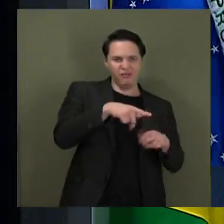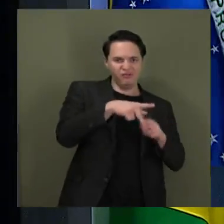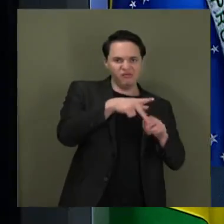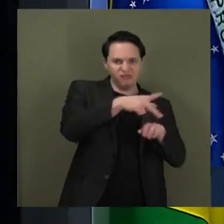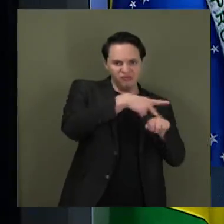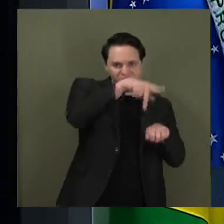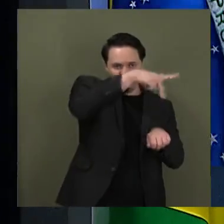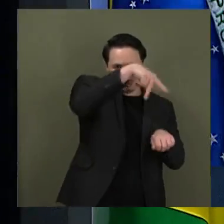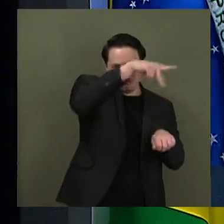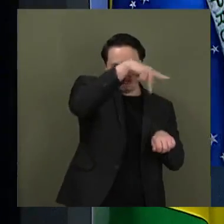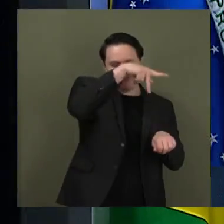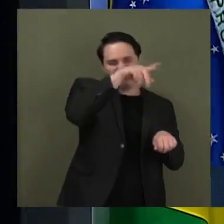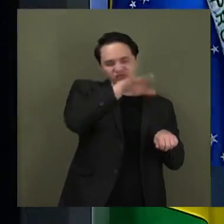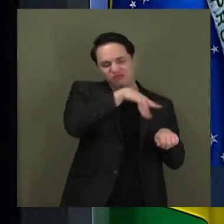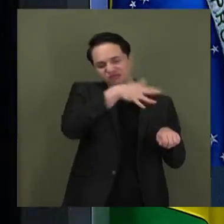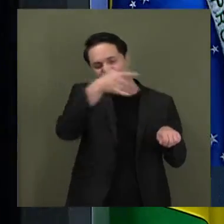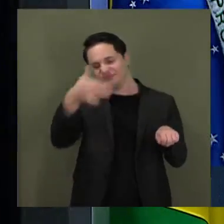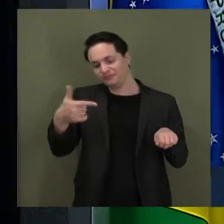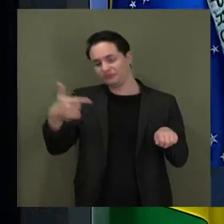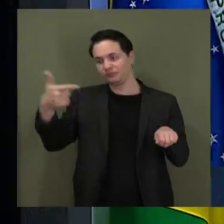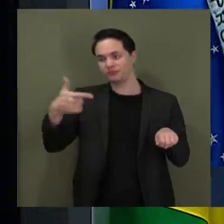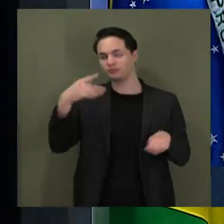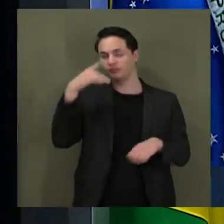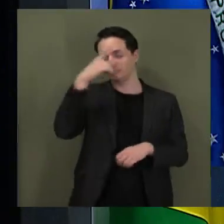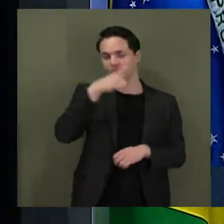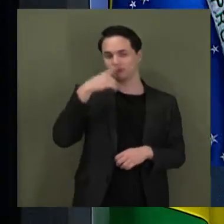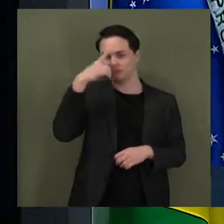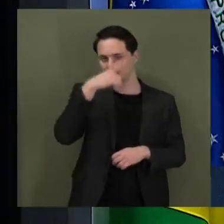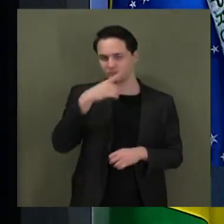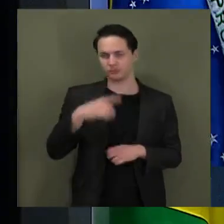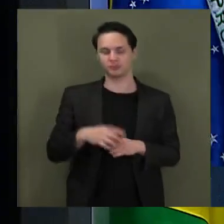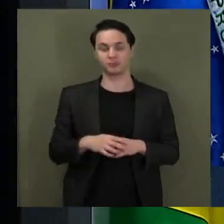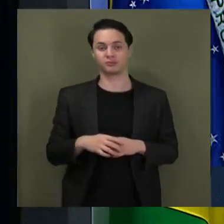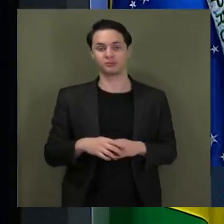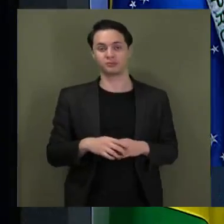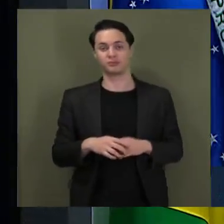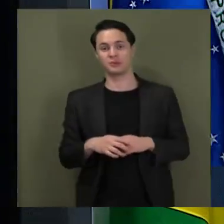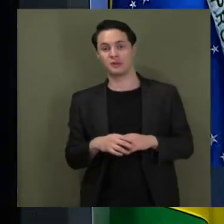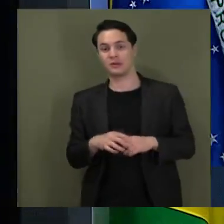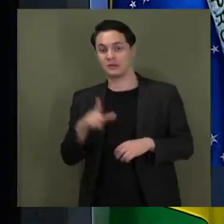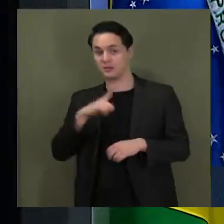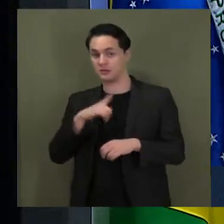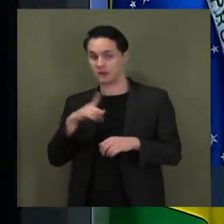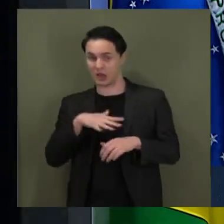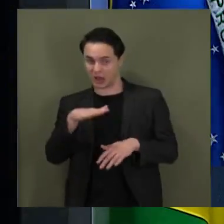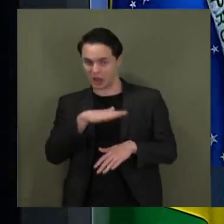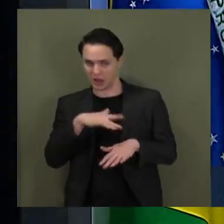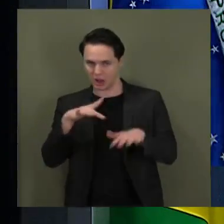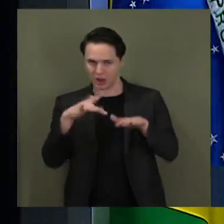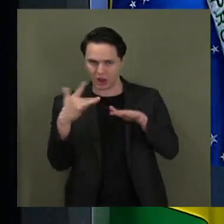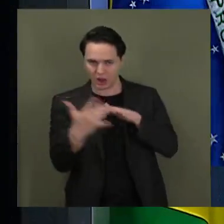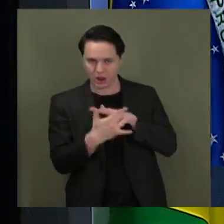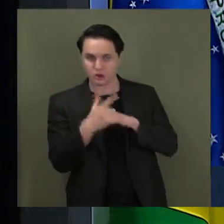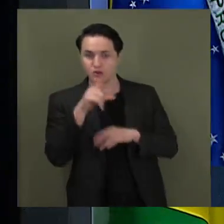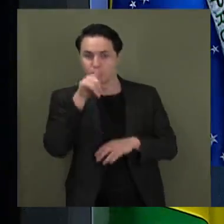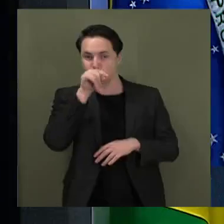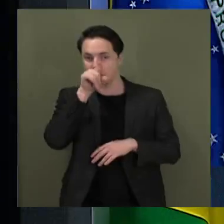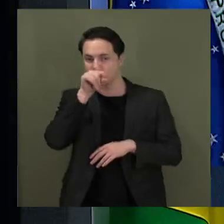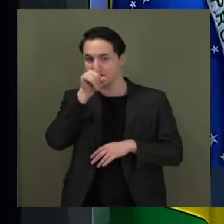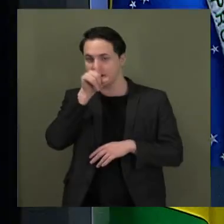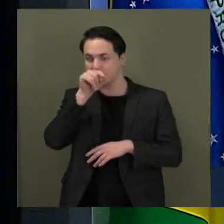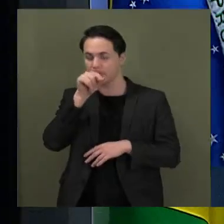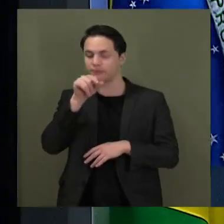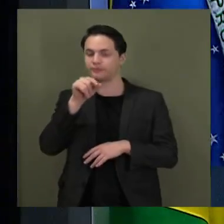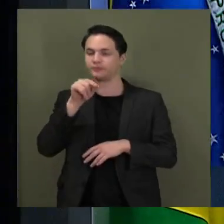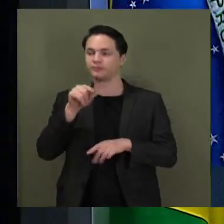e a revelação dos arquivos do Twitter, desse submundo da censura política no Brasil,